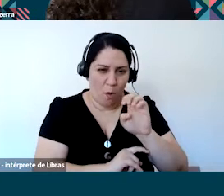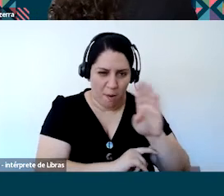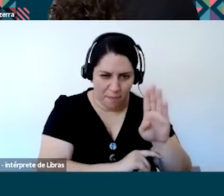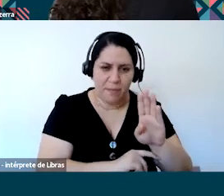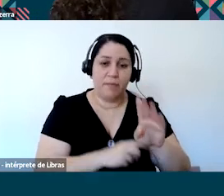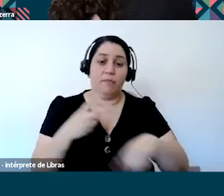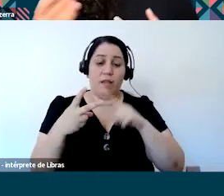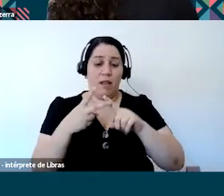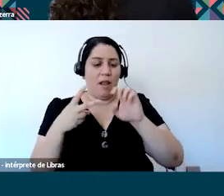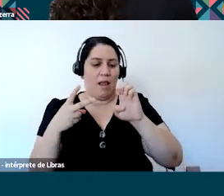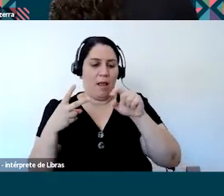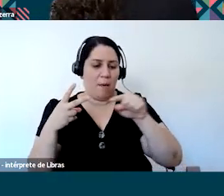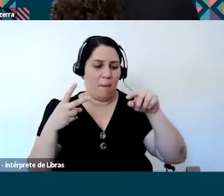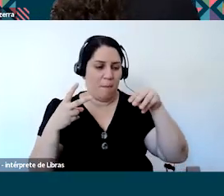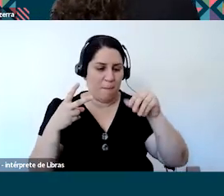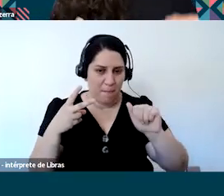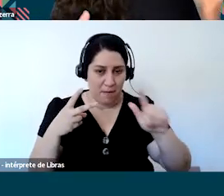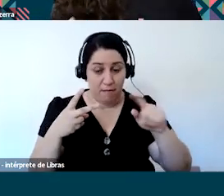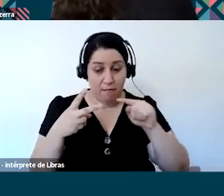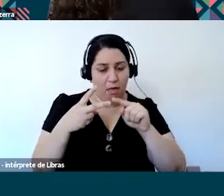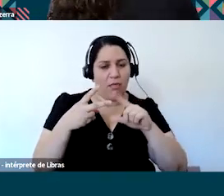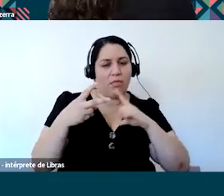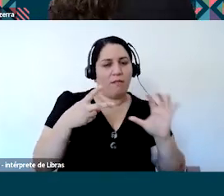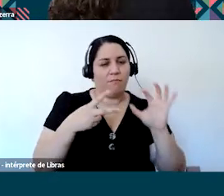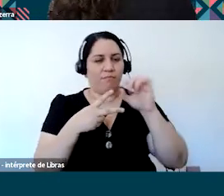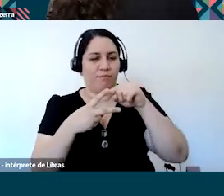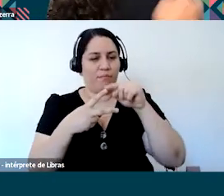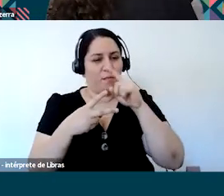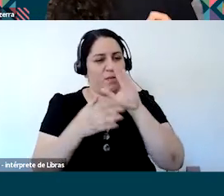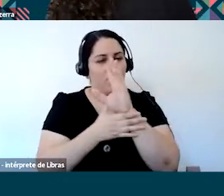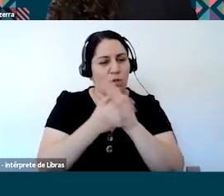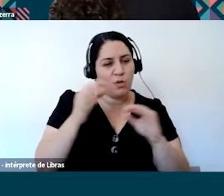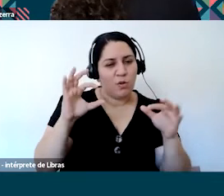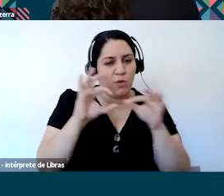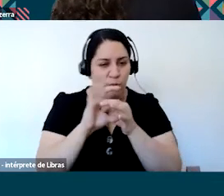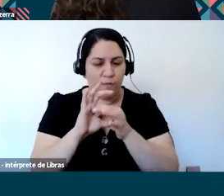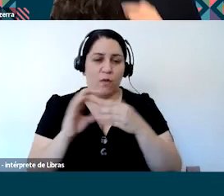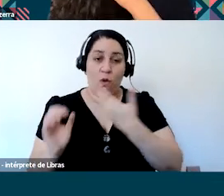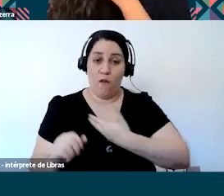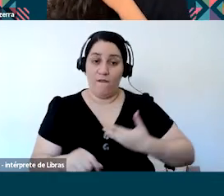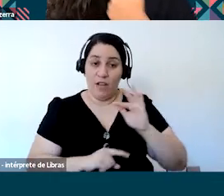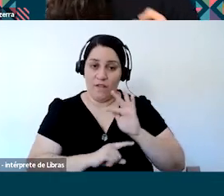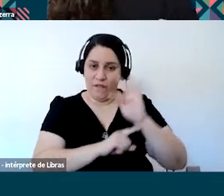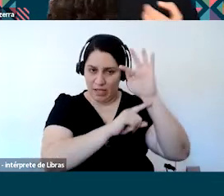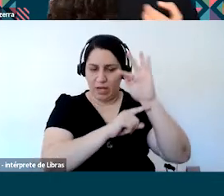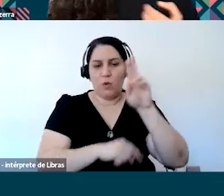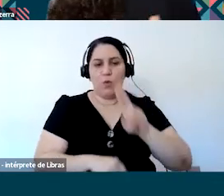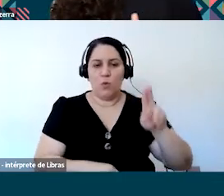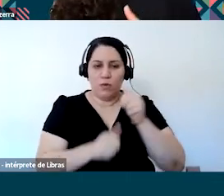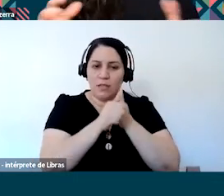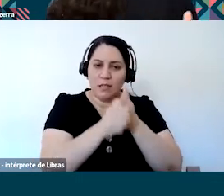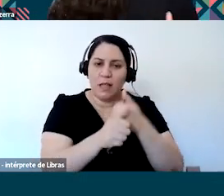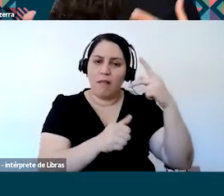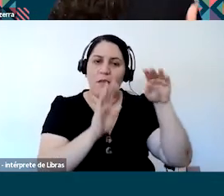é um guia de acessibilidade criado pelo governo federal. Foi inspirado na WCAG e o governo federal utiliza para criar os